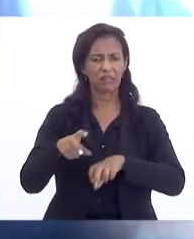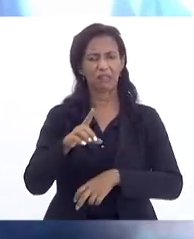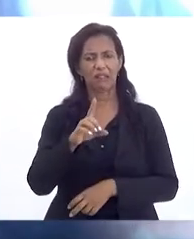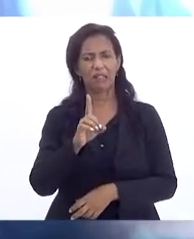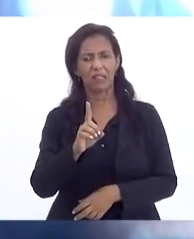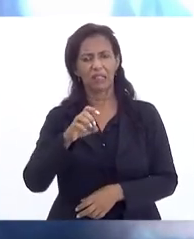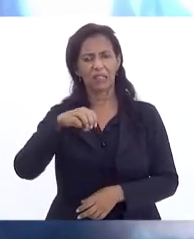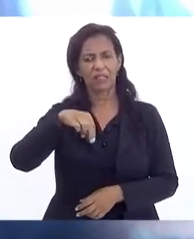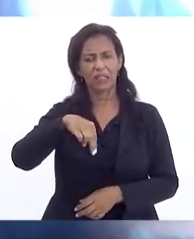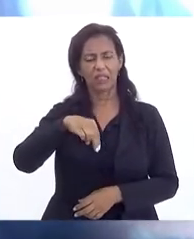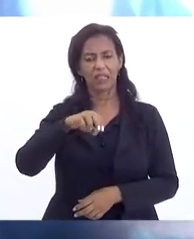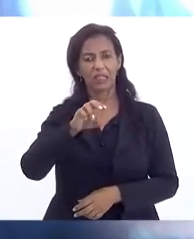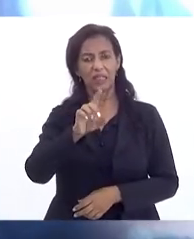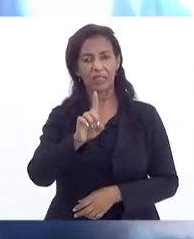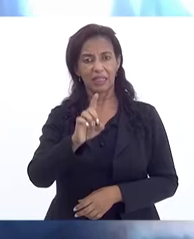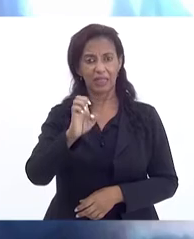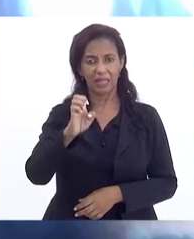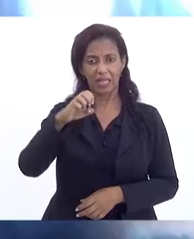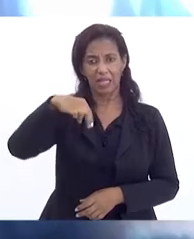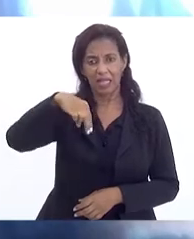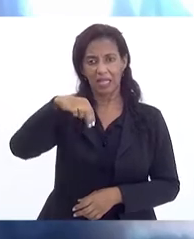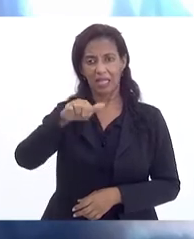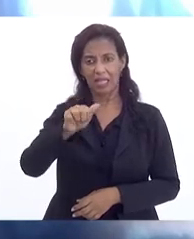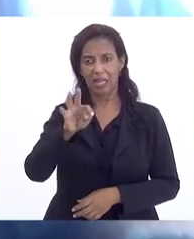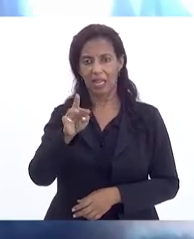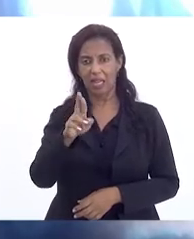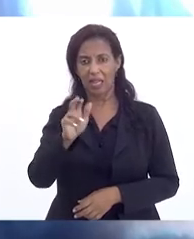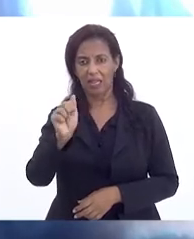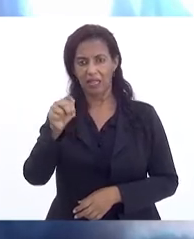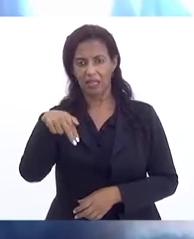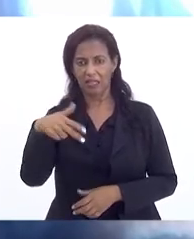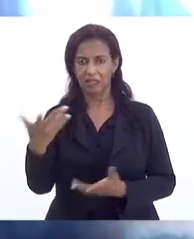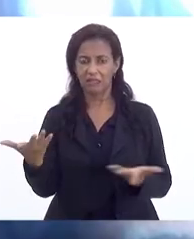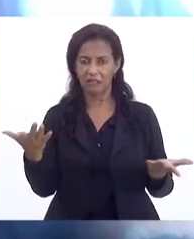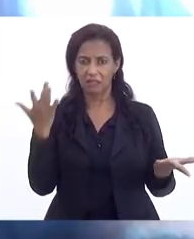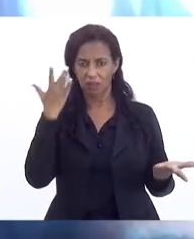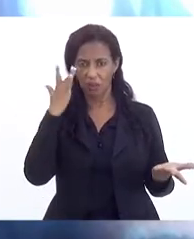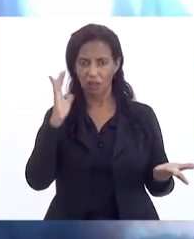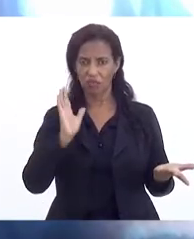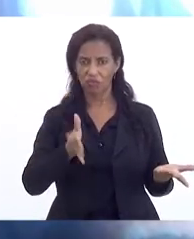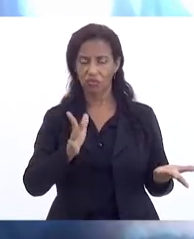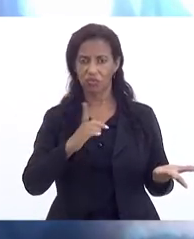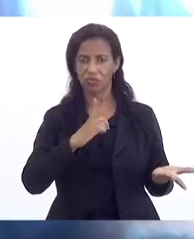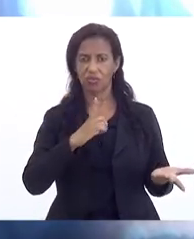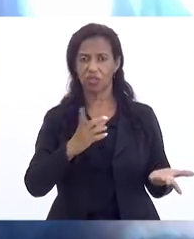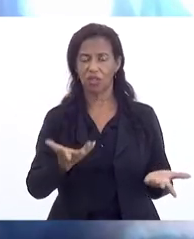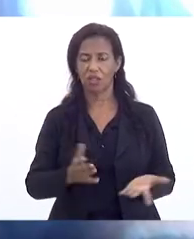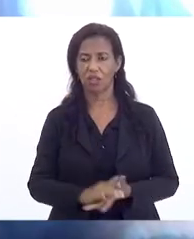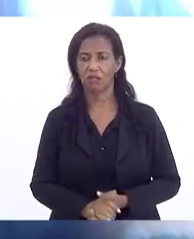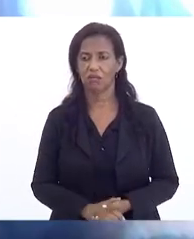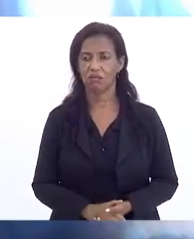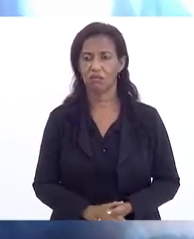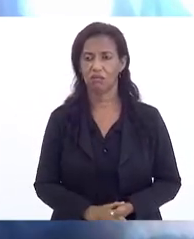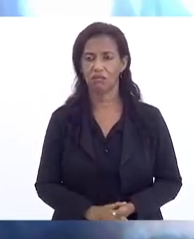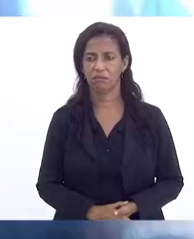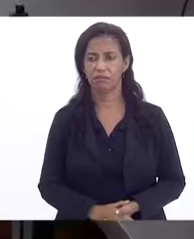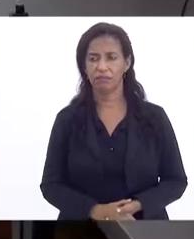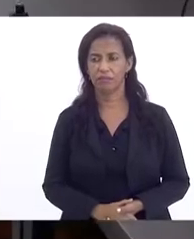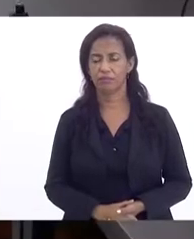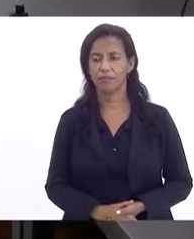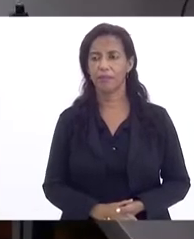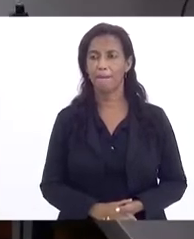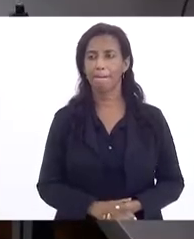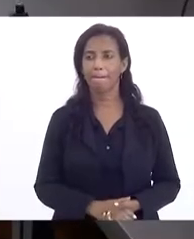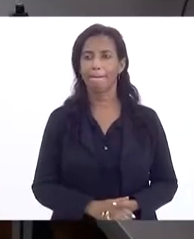Denatran, alguma coisa assim, ou eu estou equivocado? Não, eu... Deputado Mink, encerrou a discussão, eu vou passar a palavra ao deputado Rodrigo Amorim, que quer